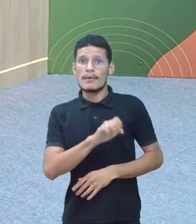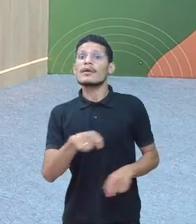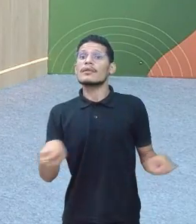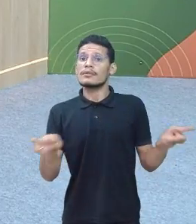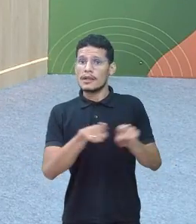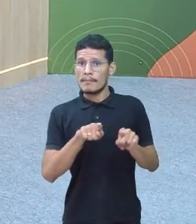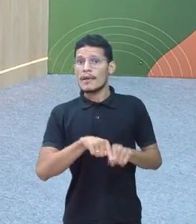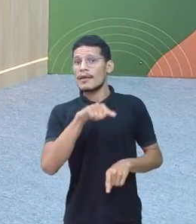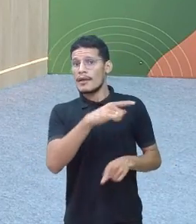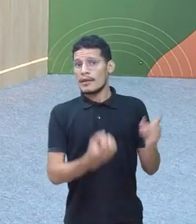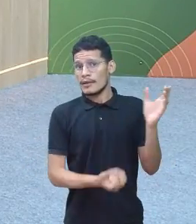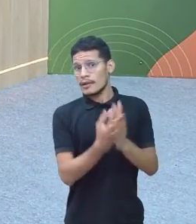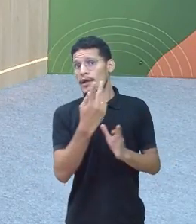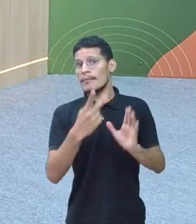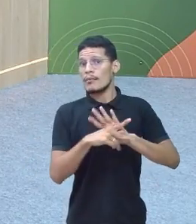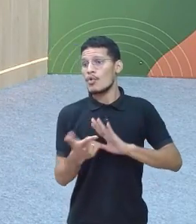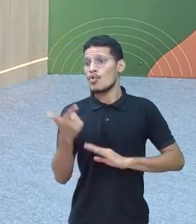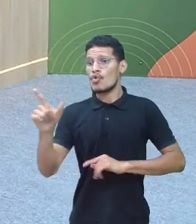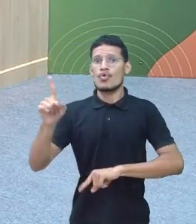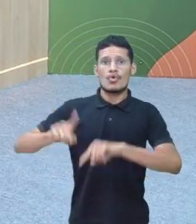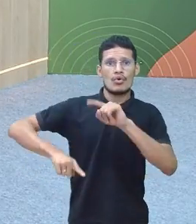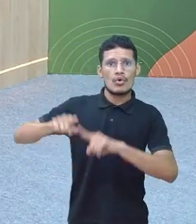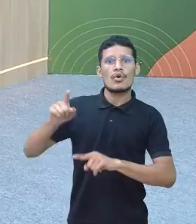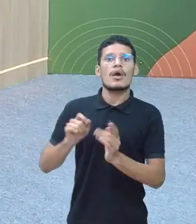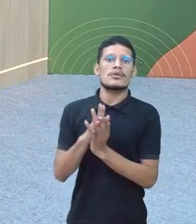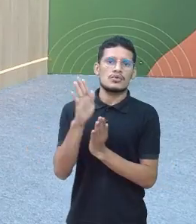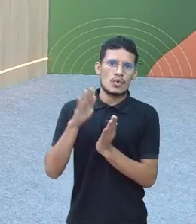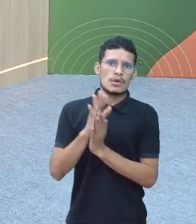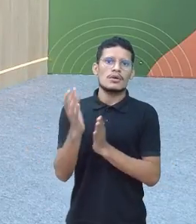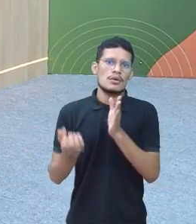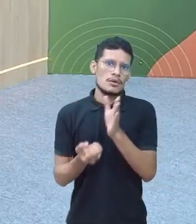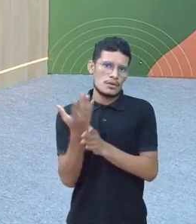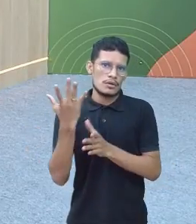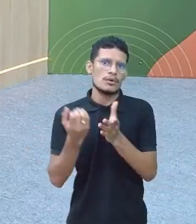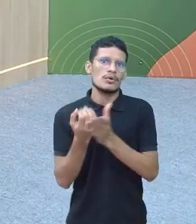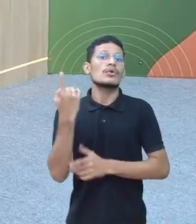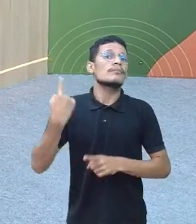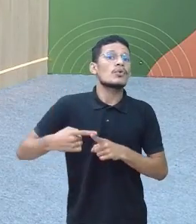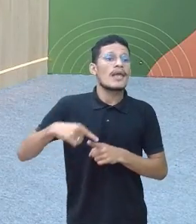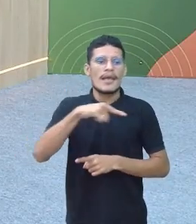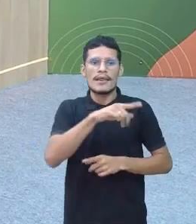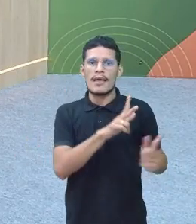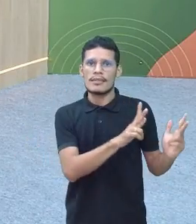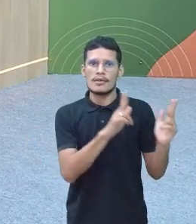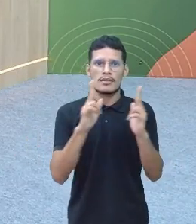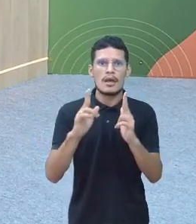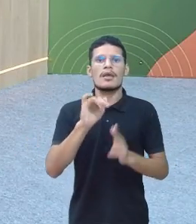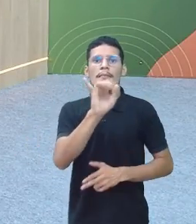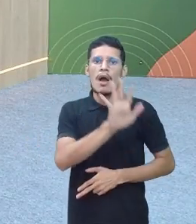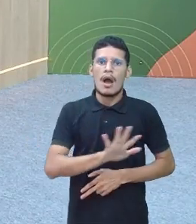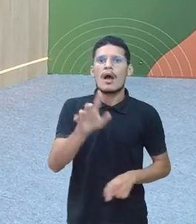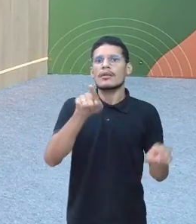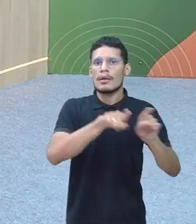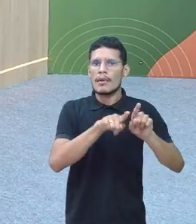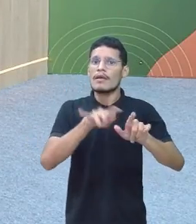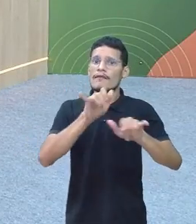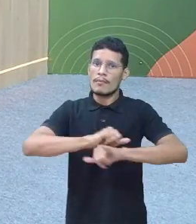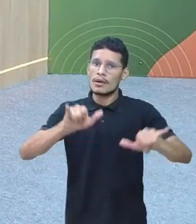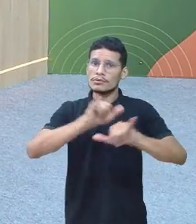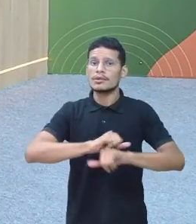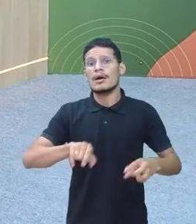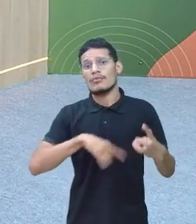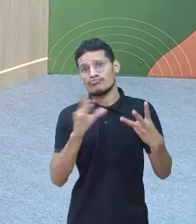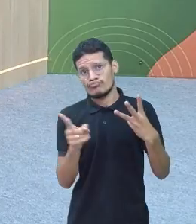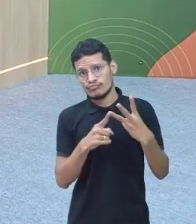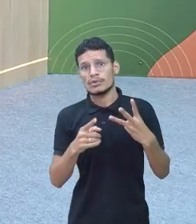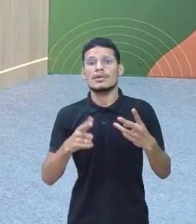também produtor de um produto editorial, tá certo? Visto que ele edita imagens e informações e também a linguagem. Então, ele